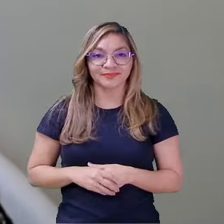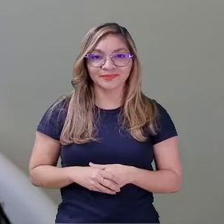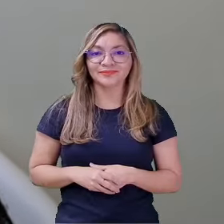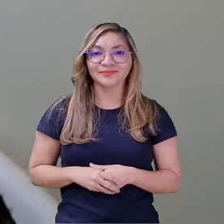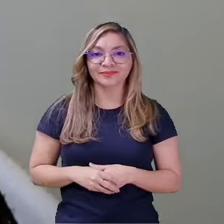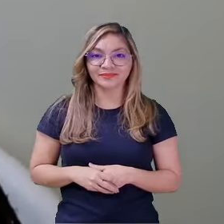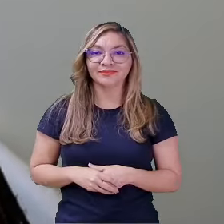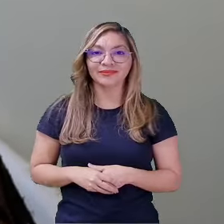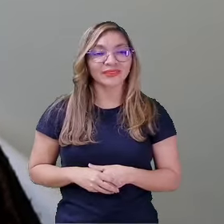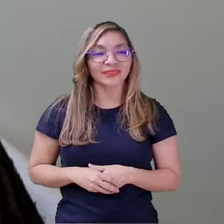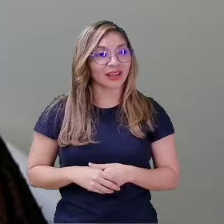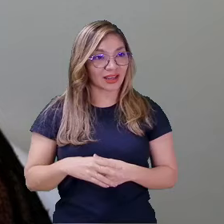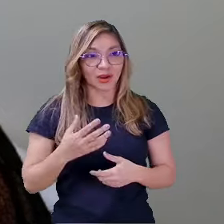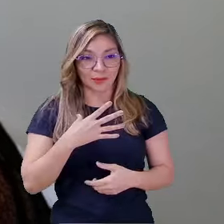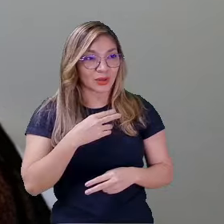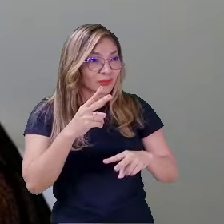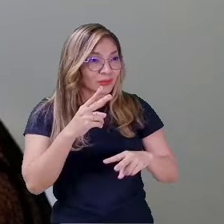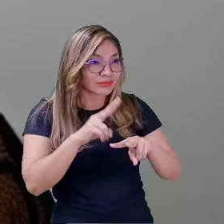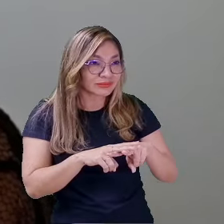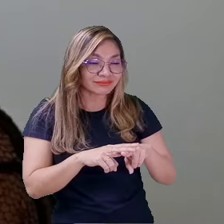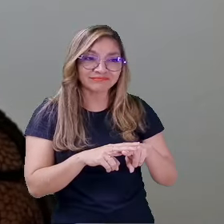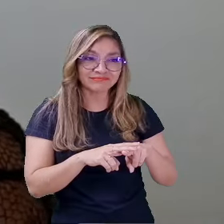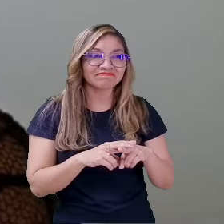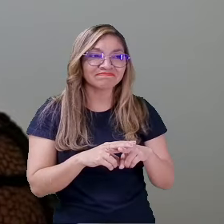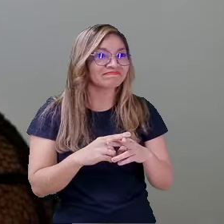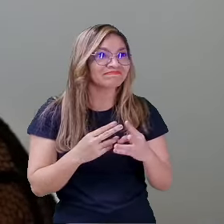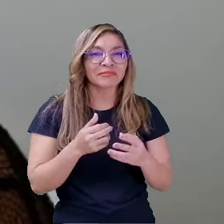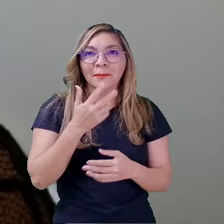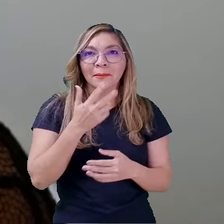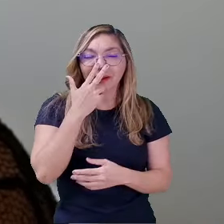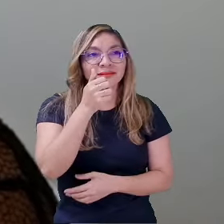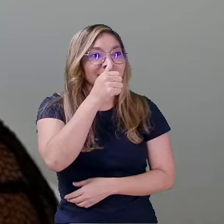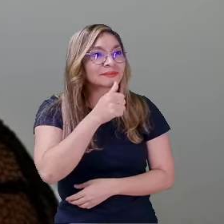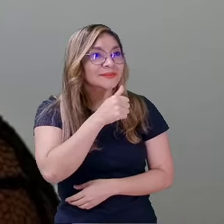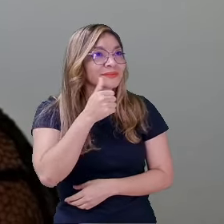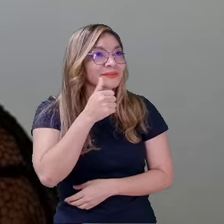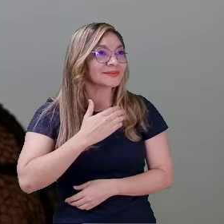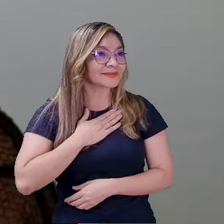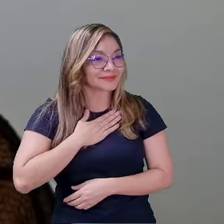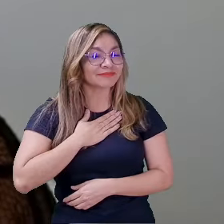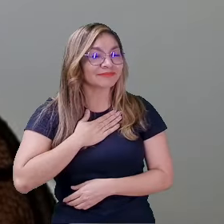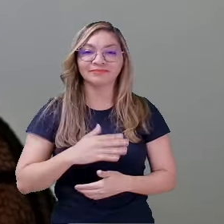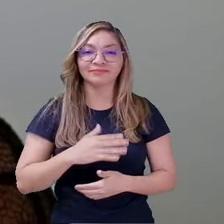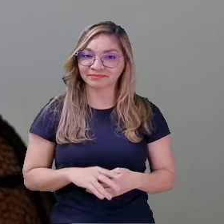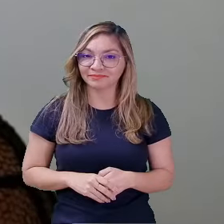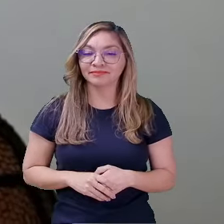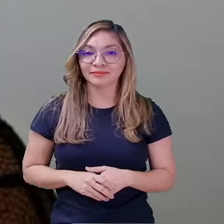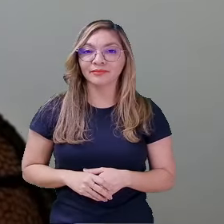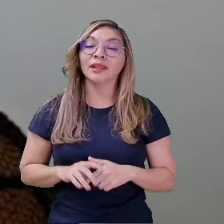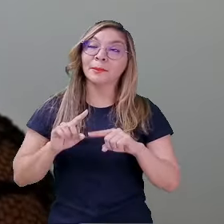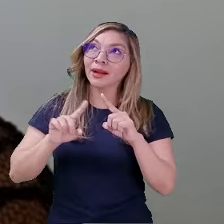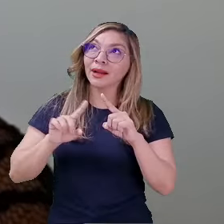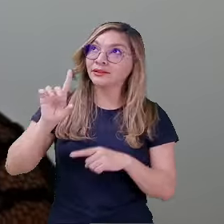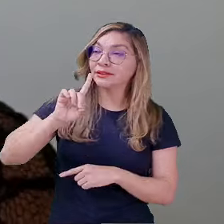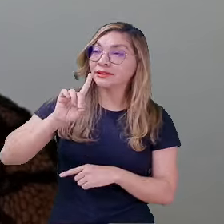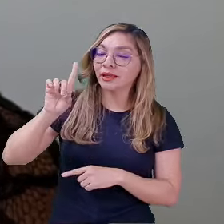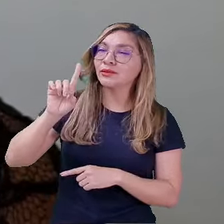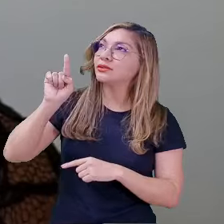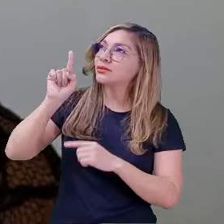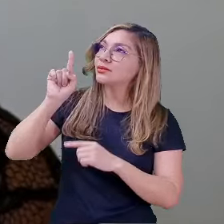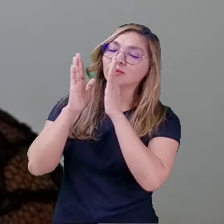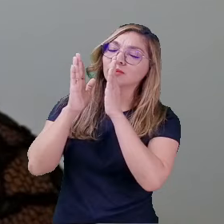Prisão do meu filho, não vou aguentar. Mas graças a Deus eu orei,